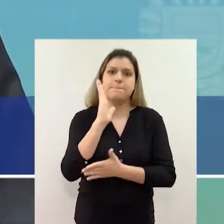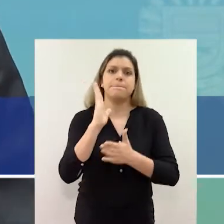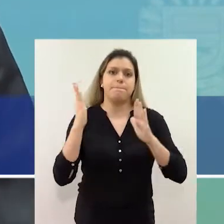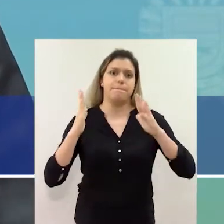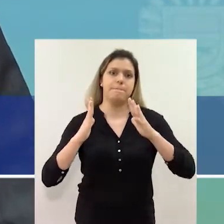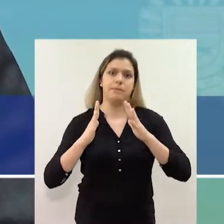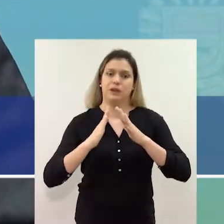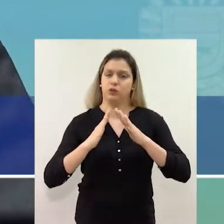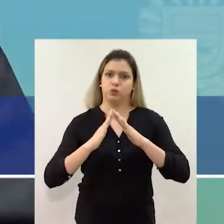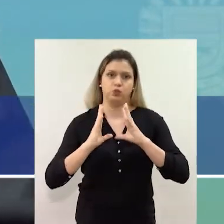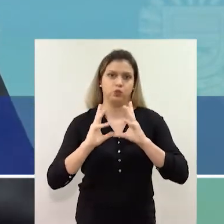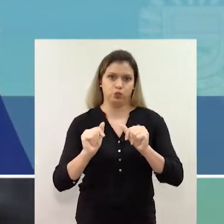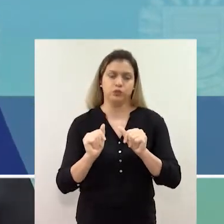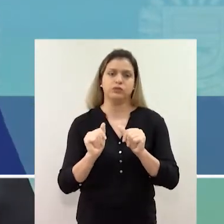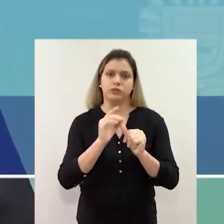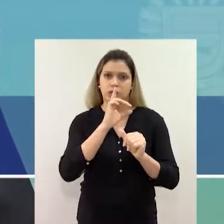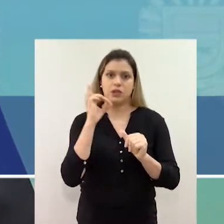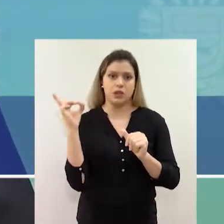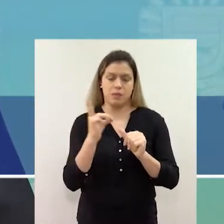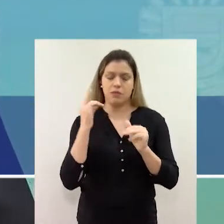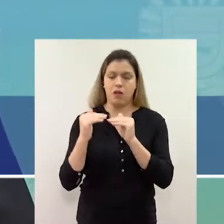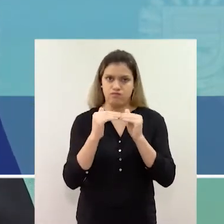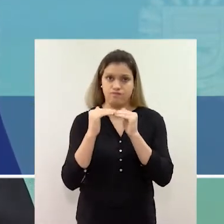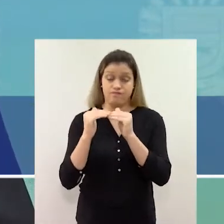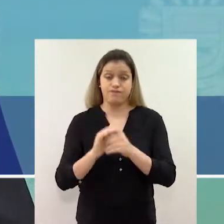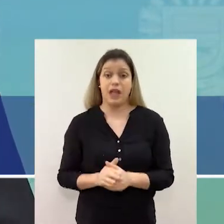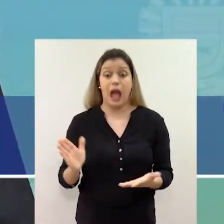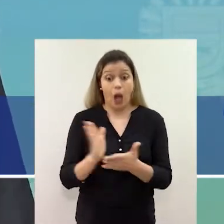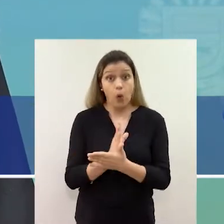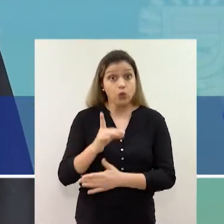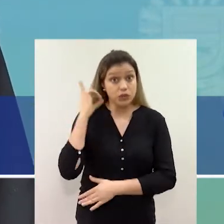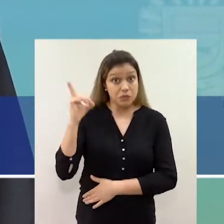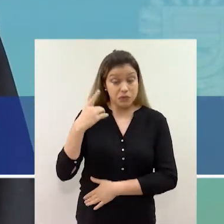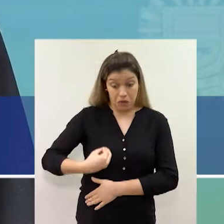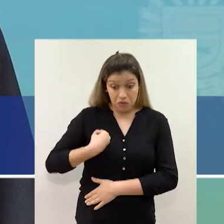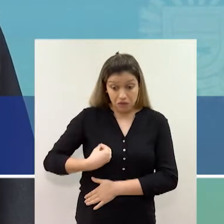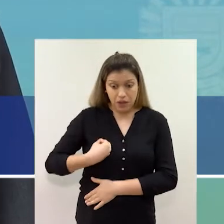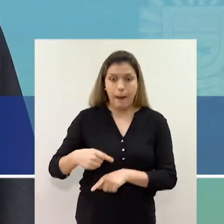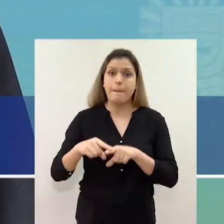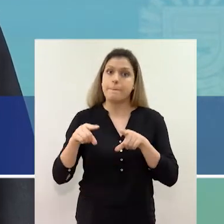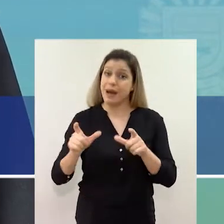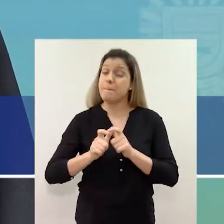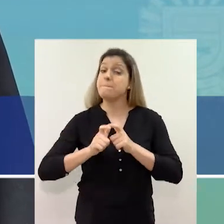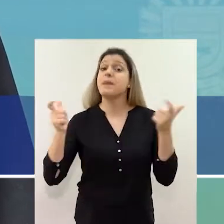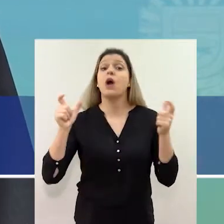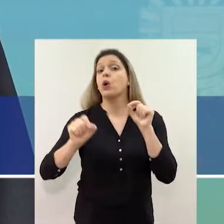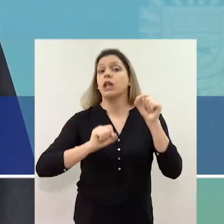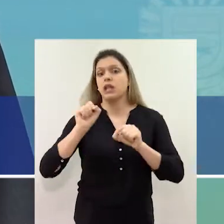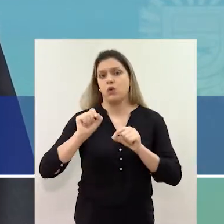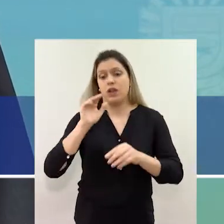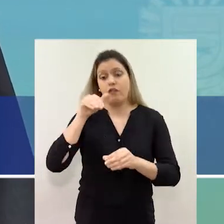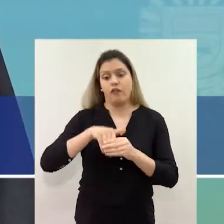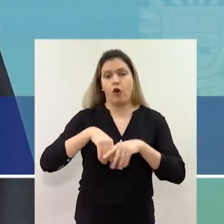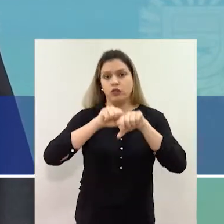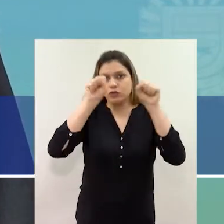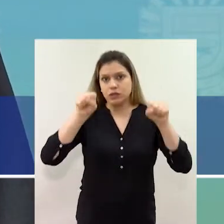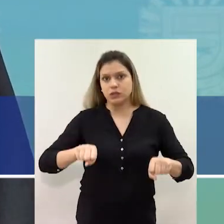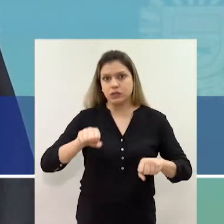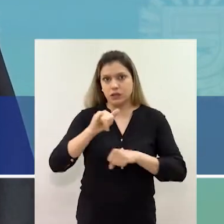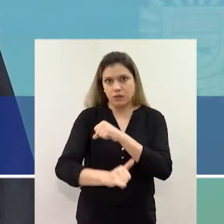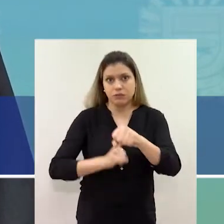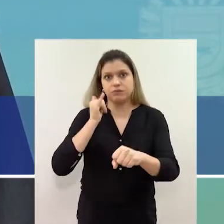Alguns deputados presentes, mas a grande maioria votou online, conforme nossa